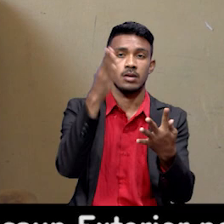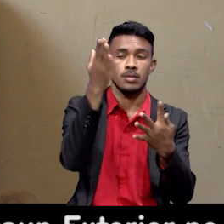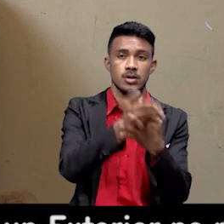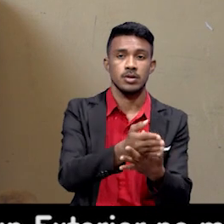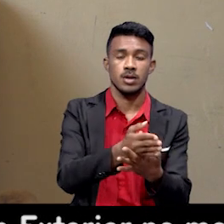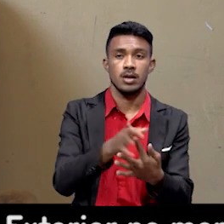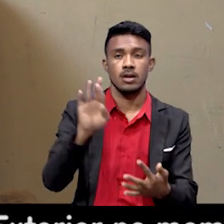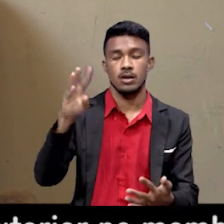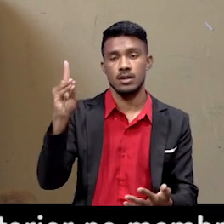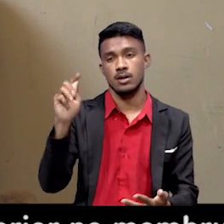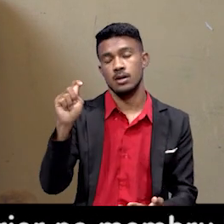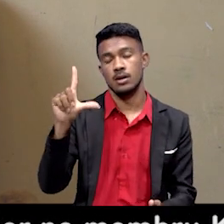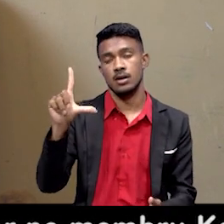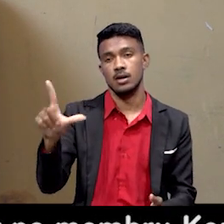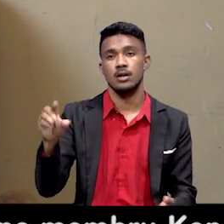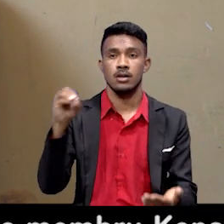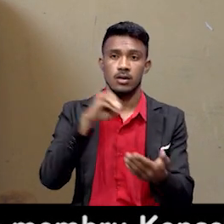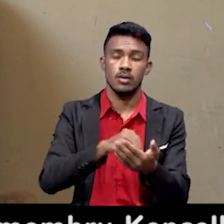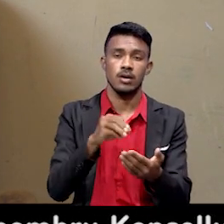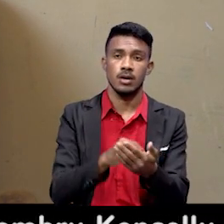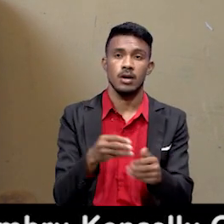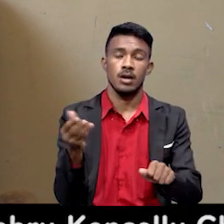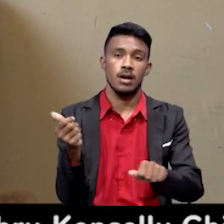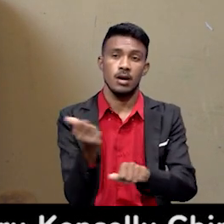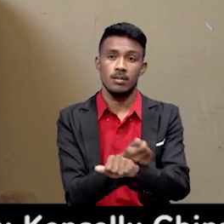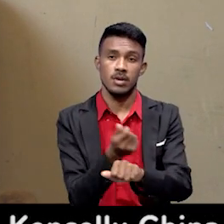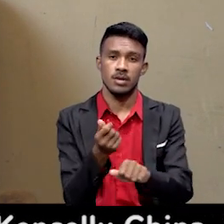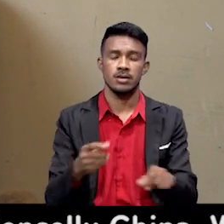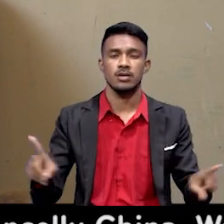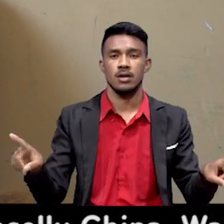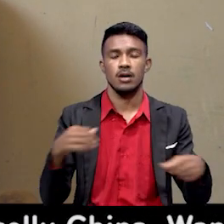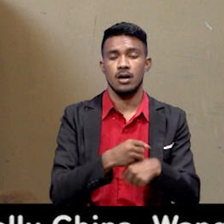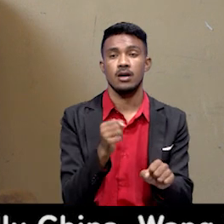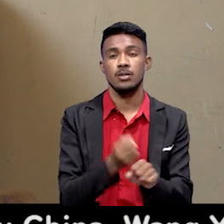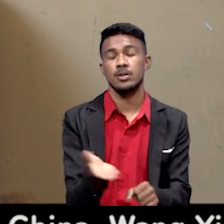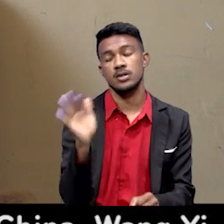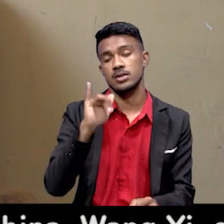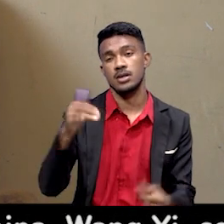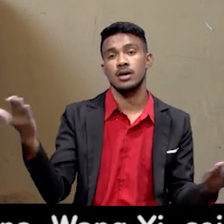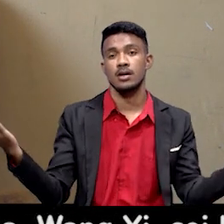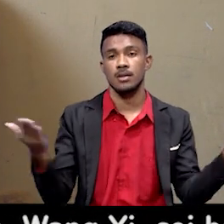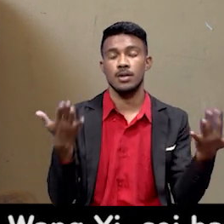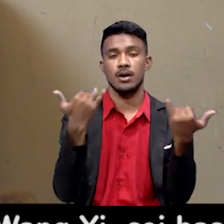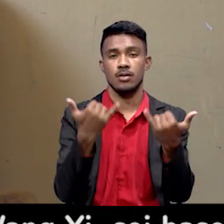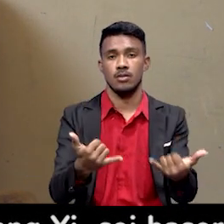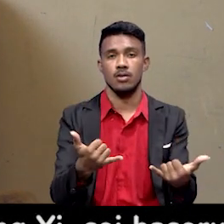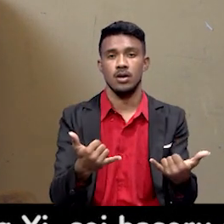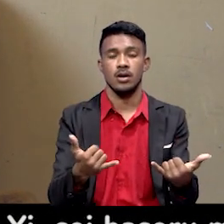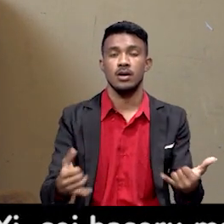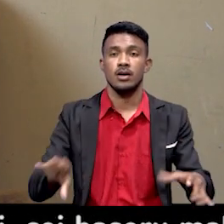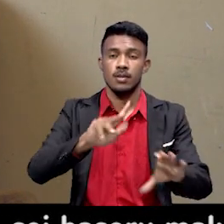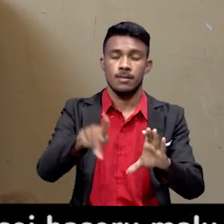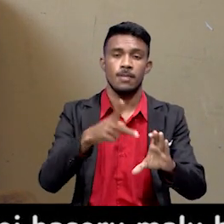república baona e aplicação significa que ata me aplica ba sira nebe agora recente ne